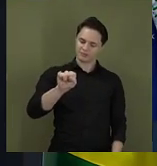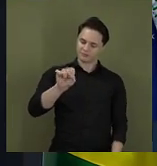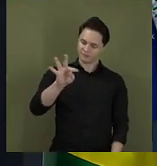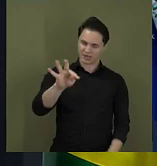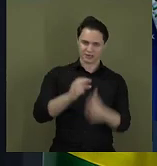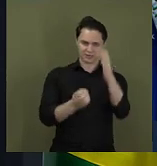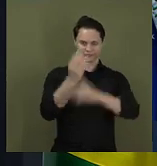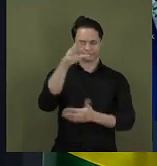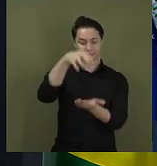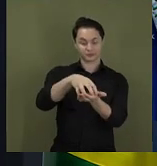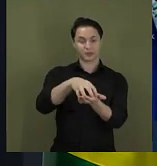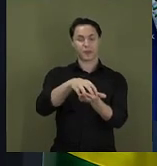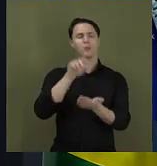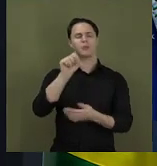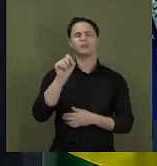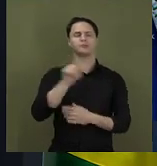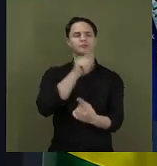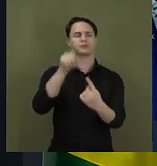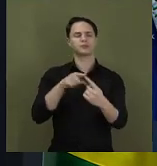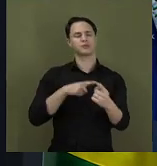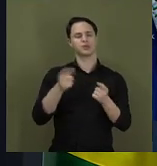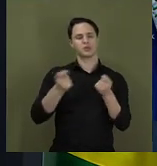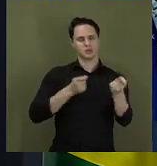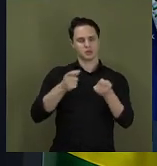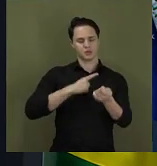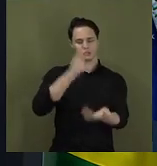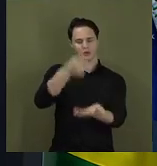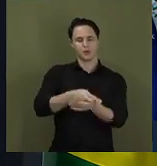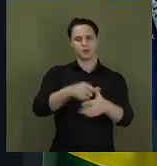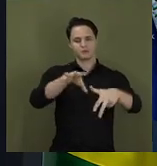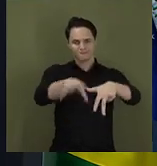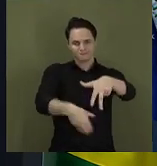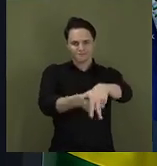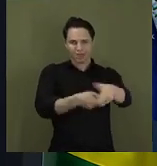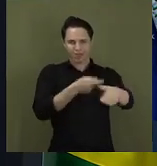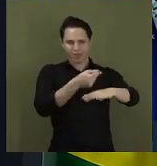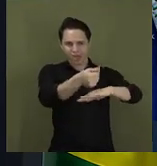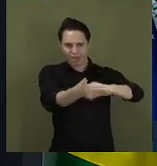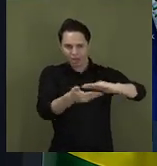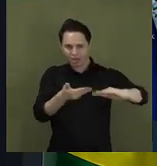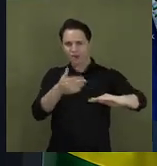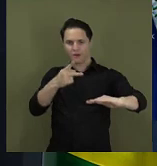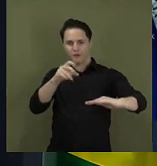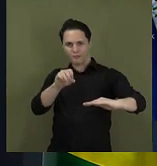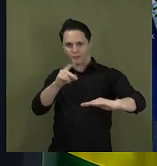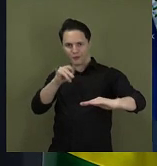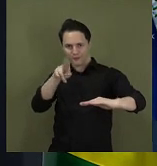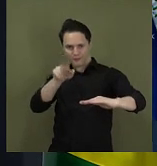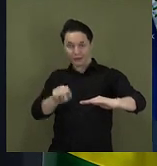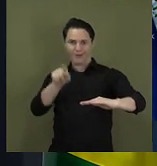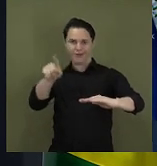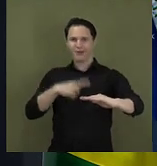departamento específico apenas para administrar o pagamento de propinas aos políticos corruptos aliados do